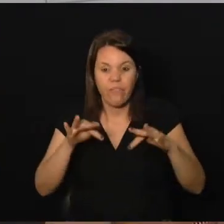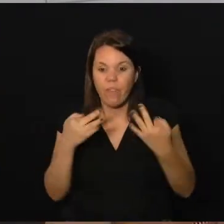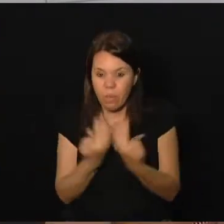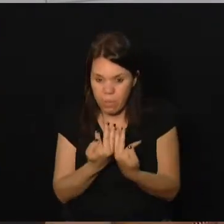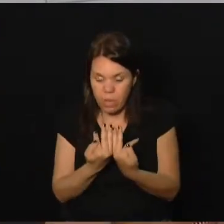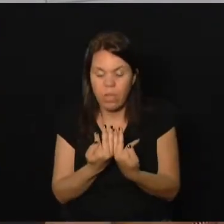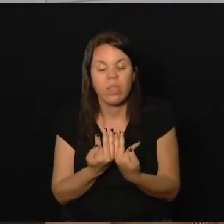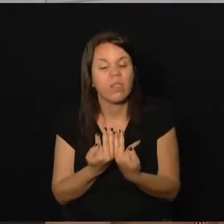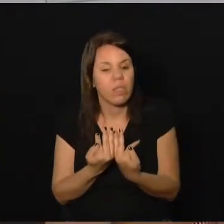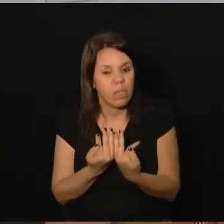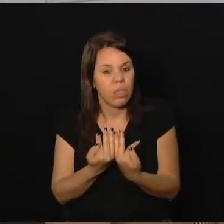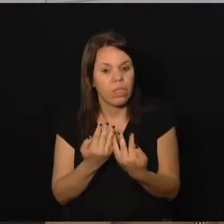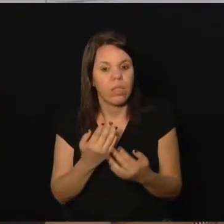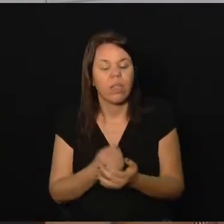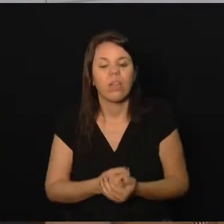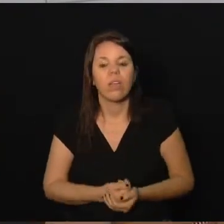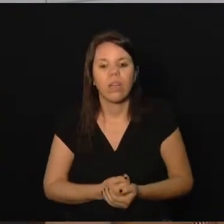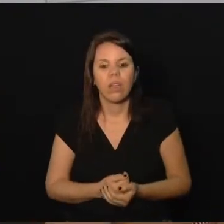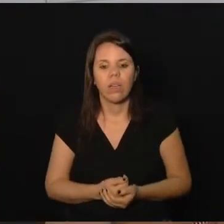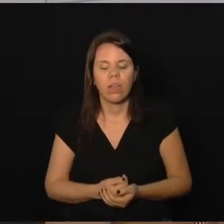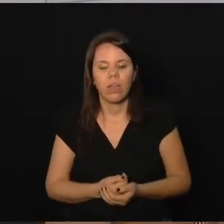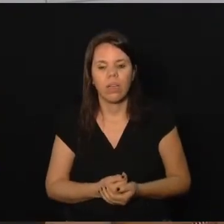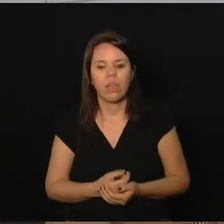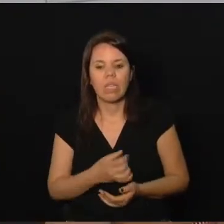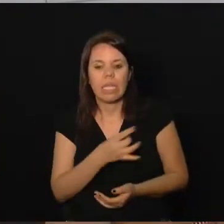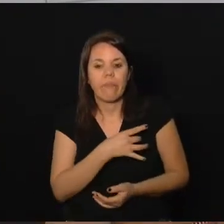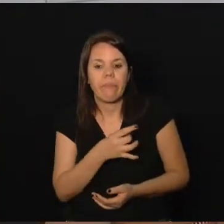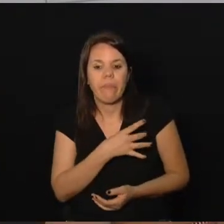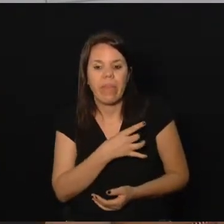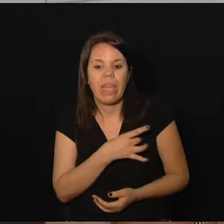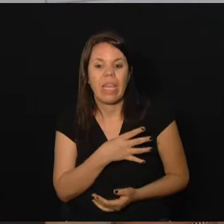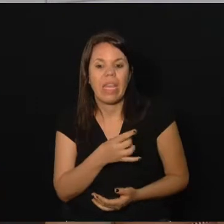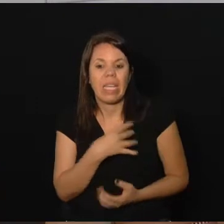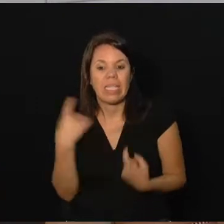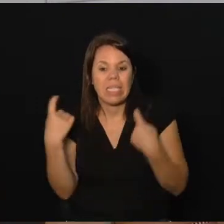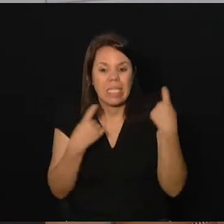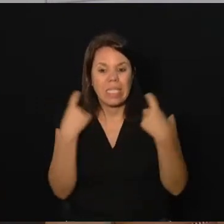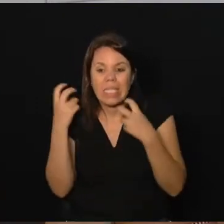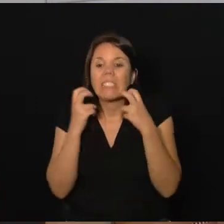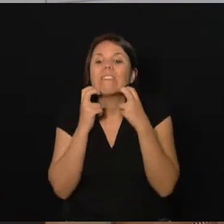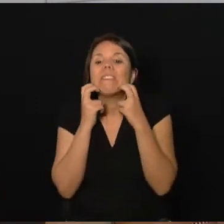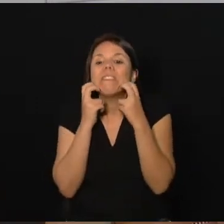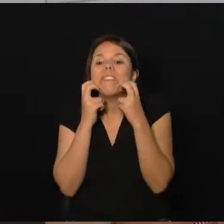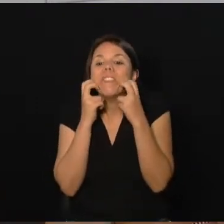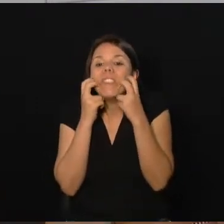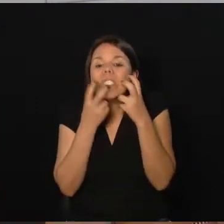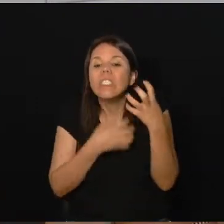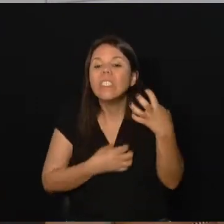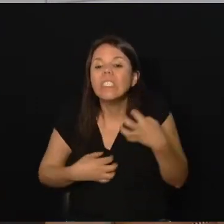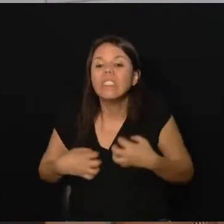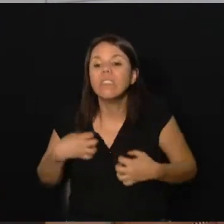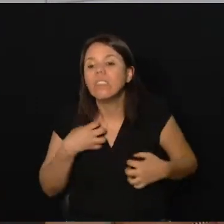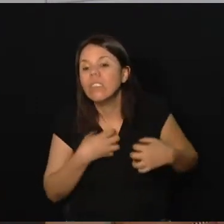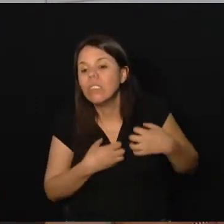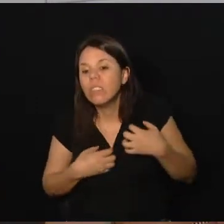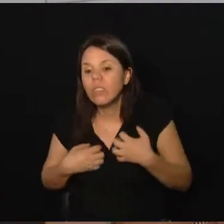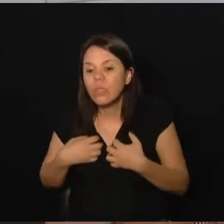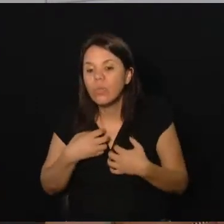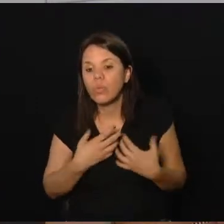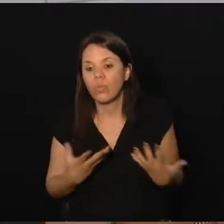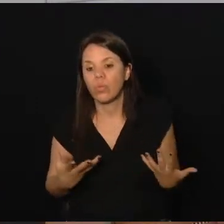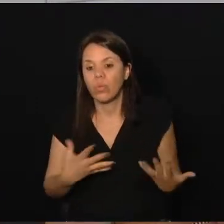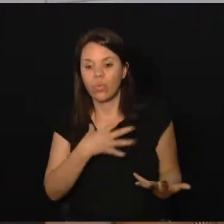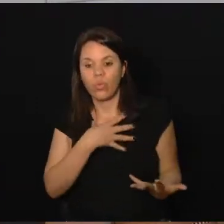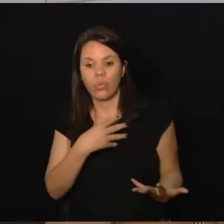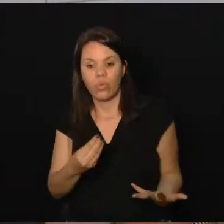ver isso. Então, a questão do medo, da angústia, a vergonha, né? Vergonha porque, muitas vezes, assim, o